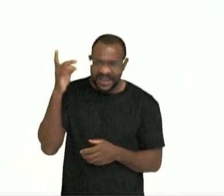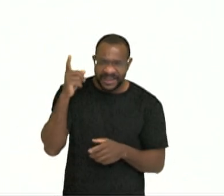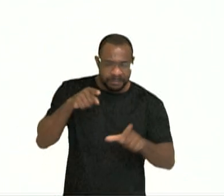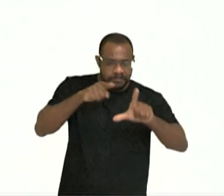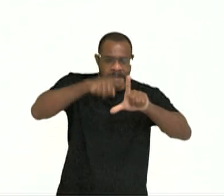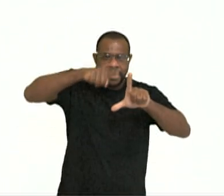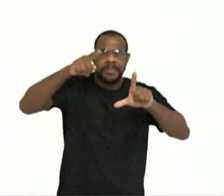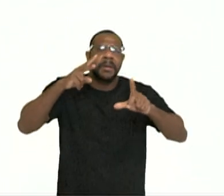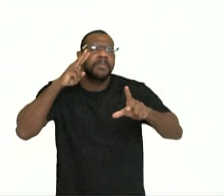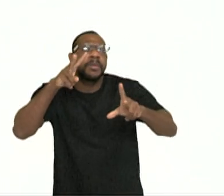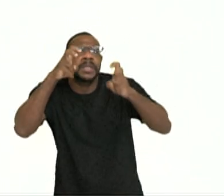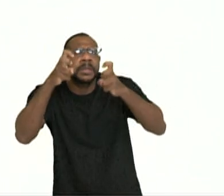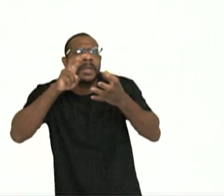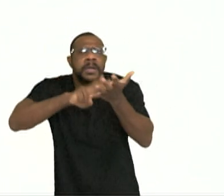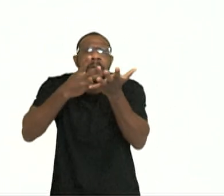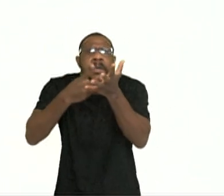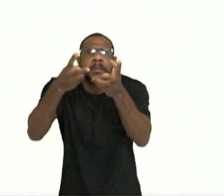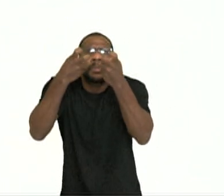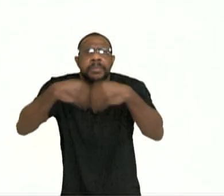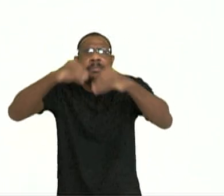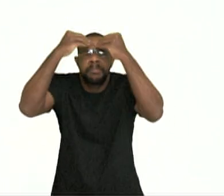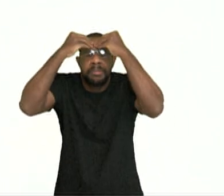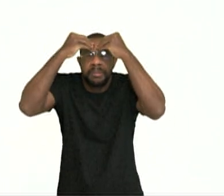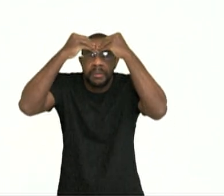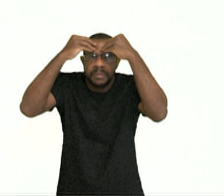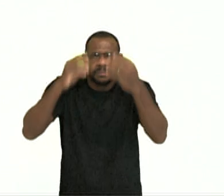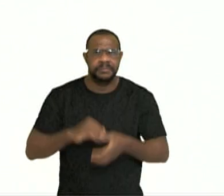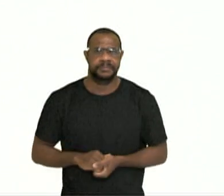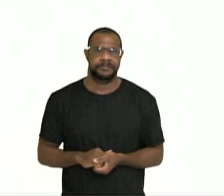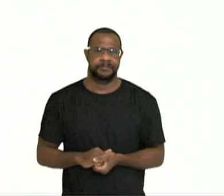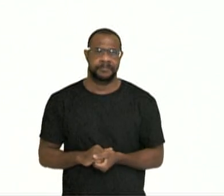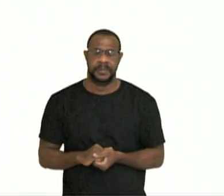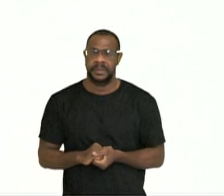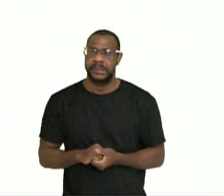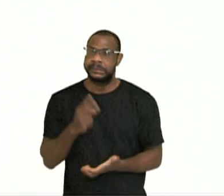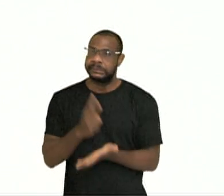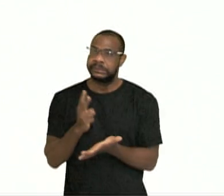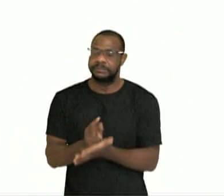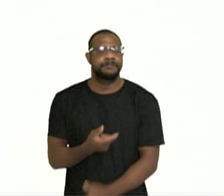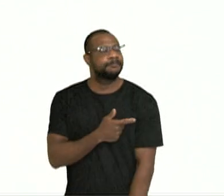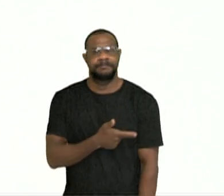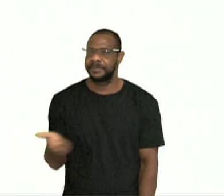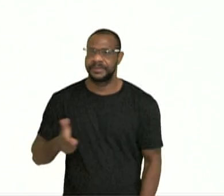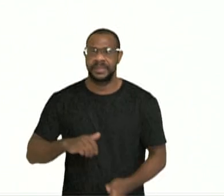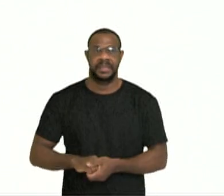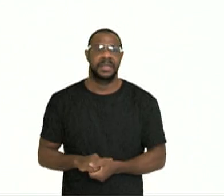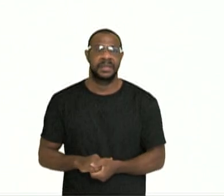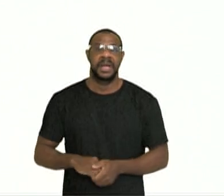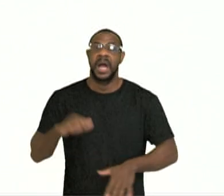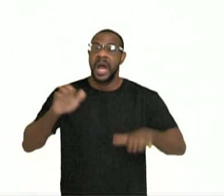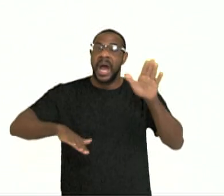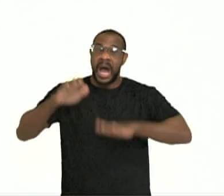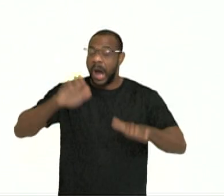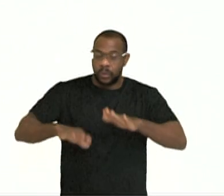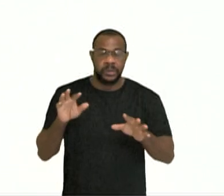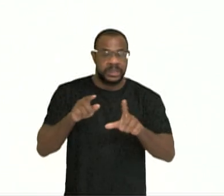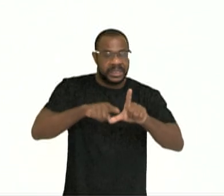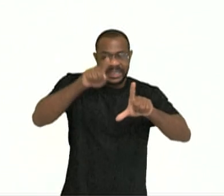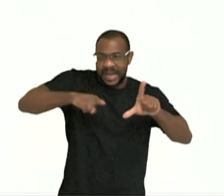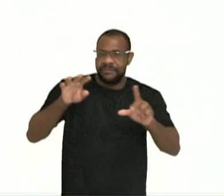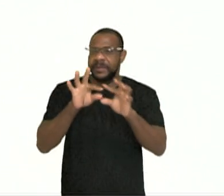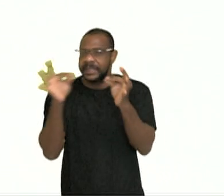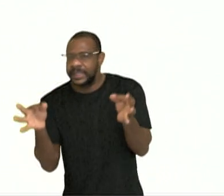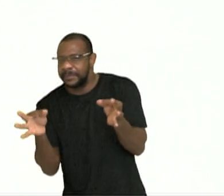fazer a interpretação de um gráfico? Nem sempre, né, pessoal? Alguns gráficos são mais simples, outros